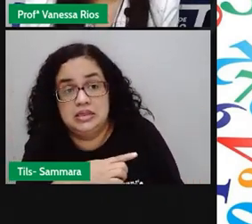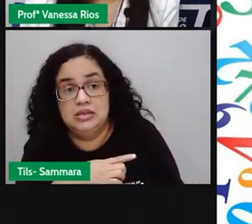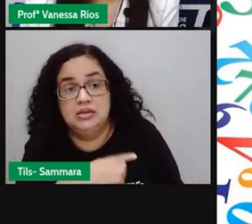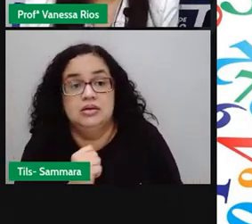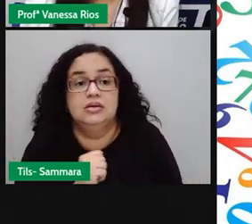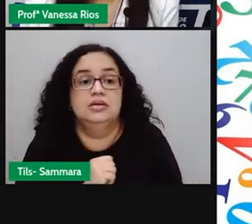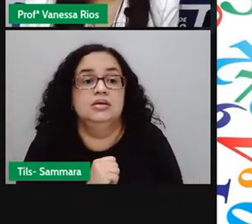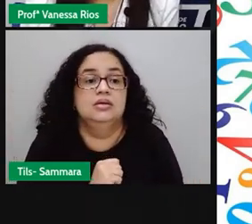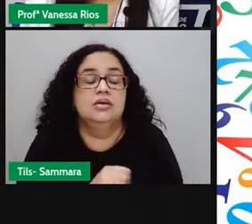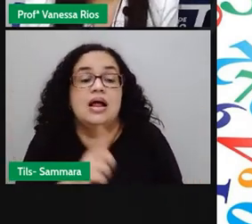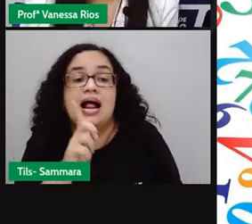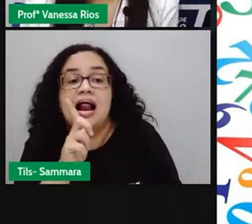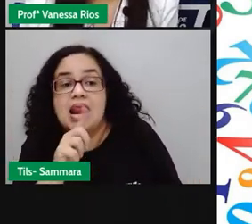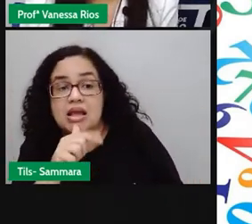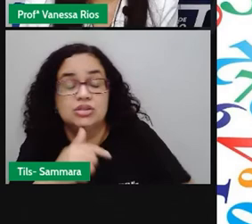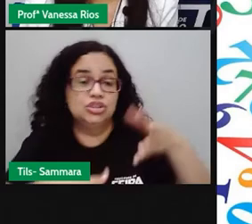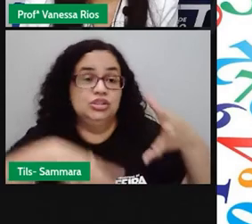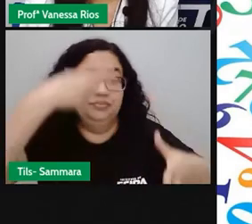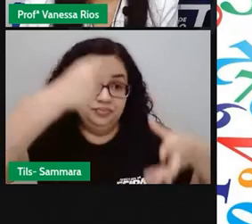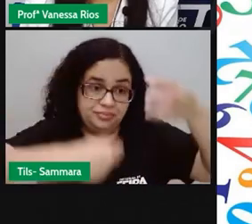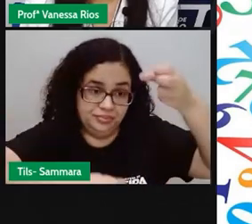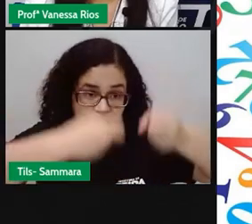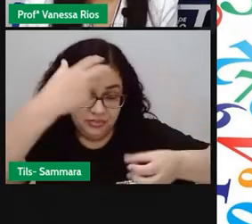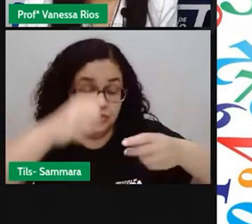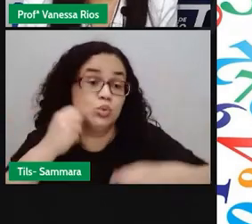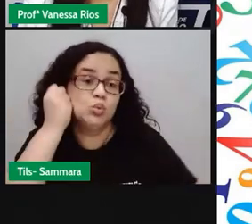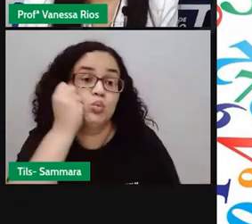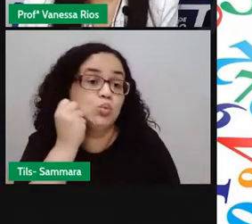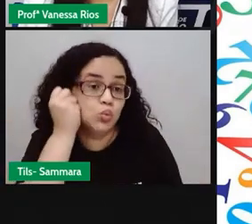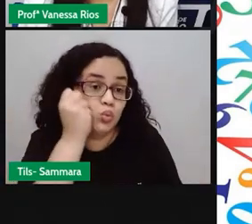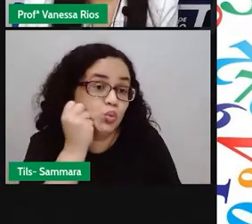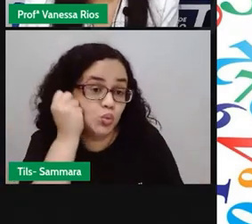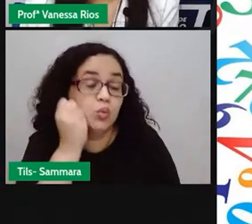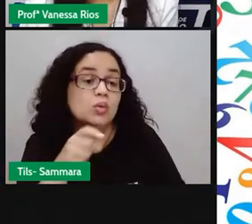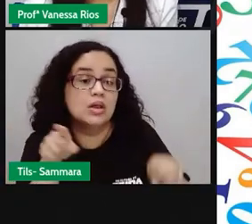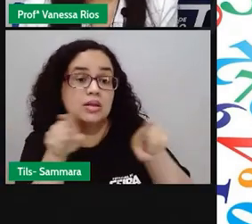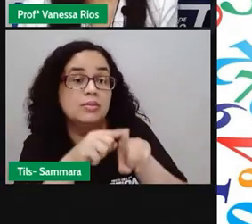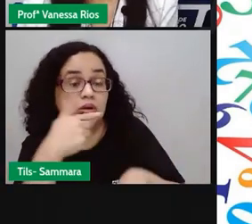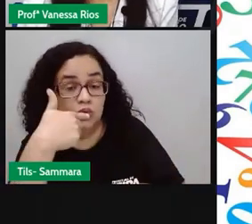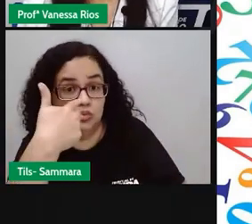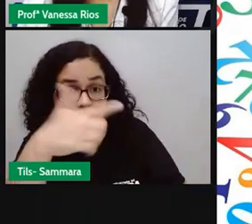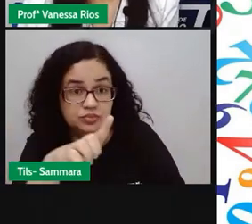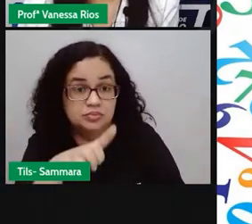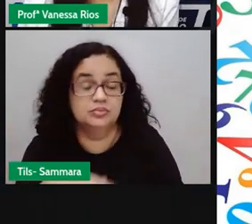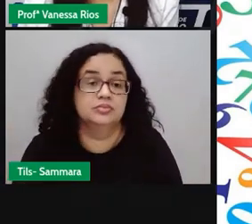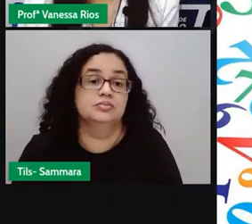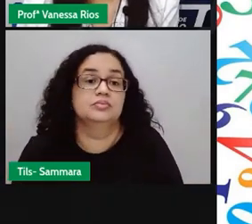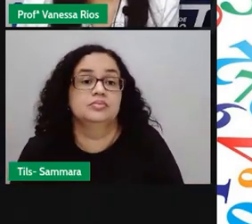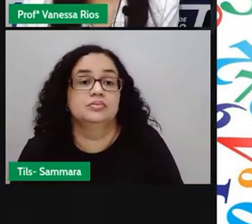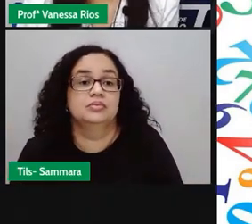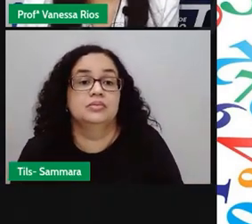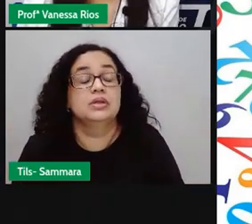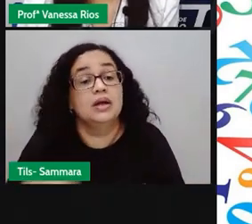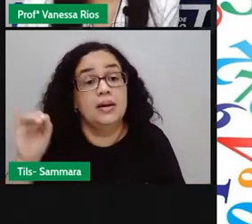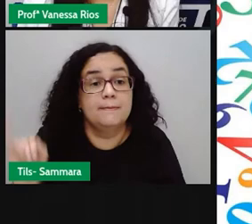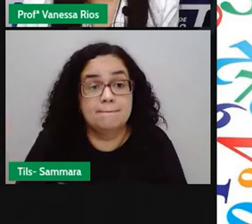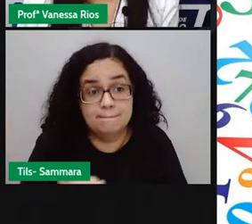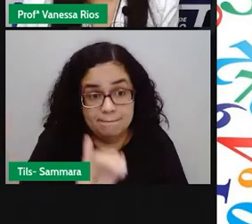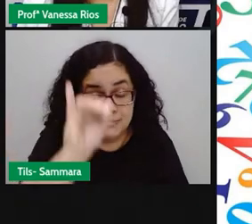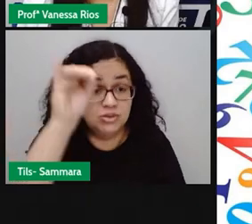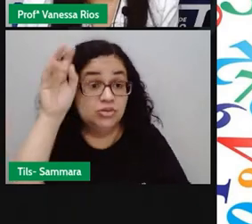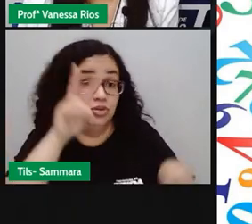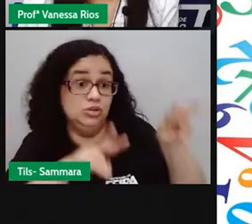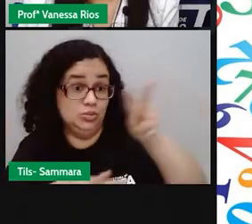aí relacionados aos líquidos, né? Leite, água, suco e também outros tipos de produtos. É importante a